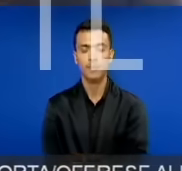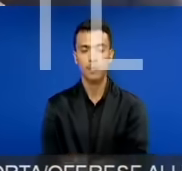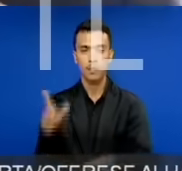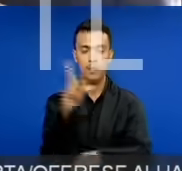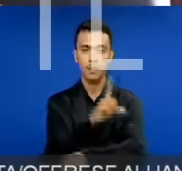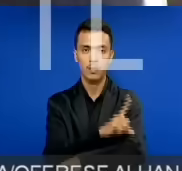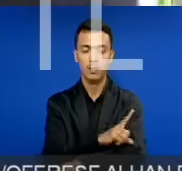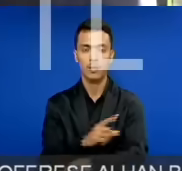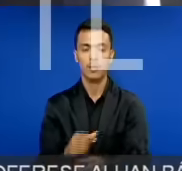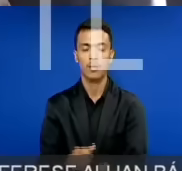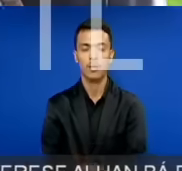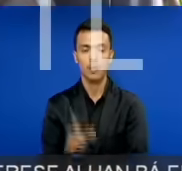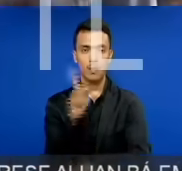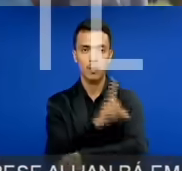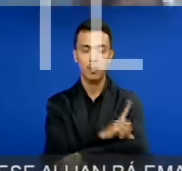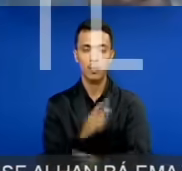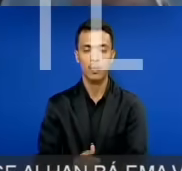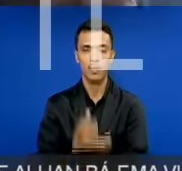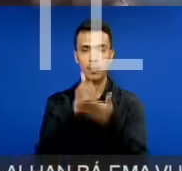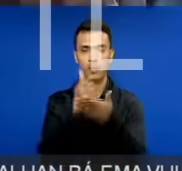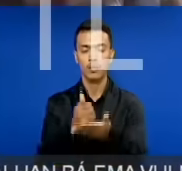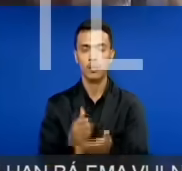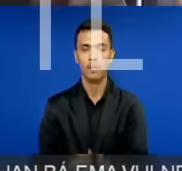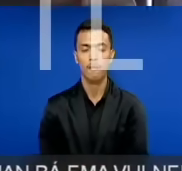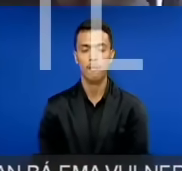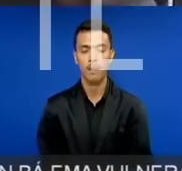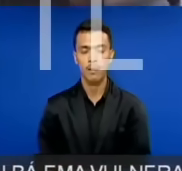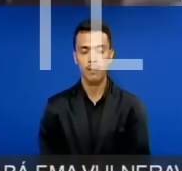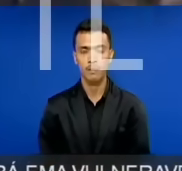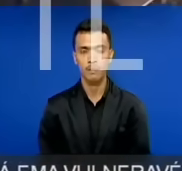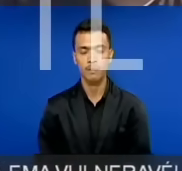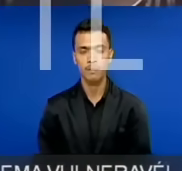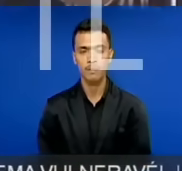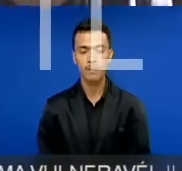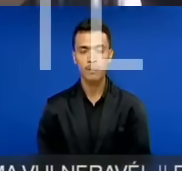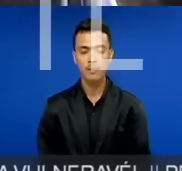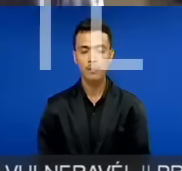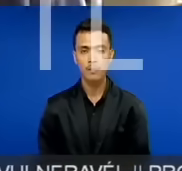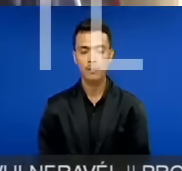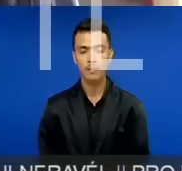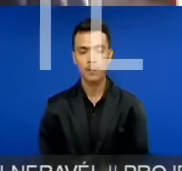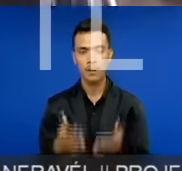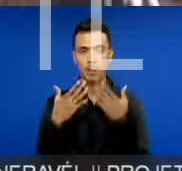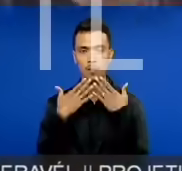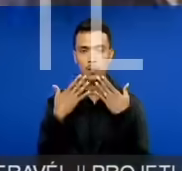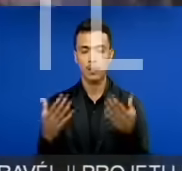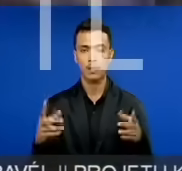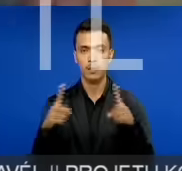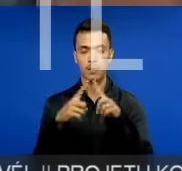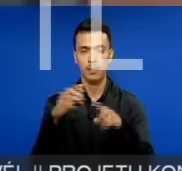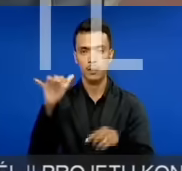hira, esforço agora na rangka tak dia hetan dia amian, ou amigo mati sing amigo sudah agradece, no obrigar barak ba sira